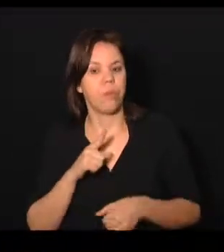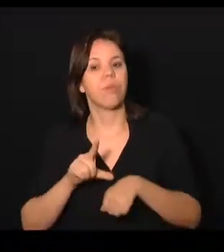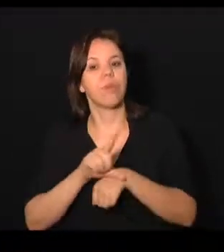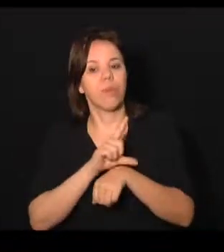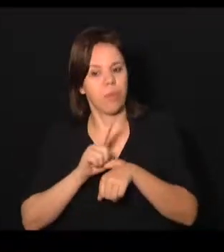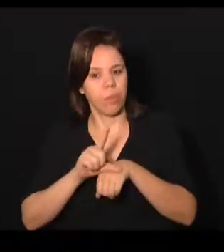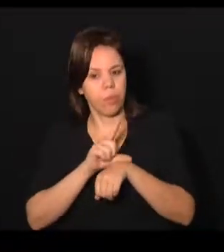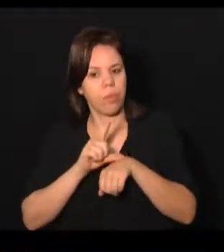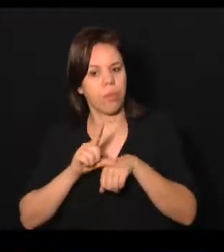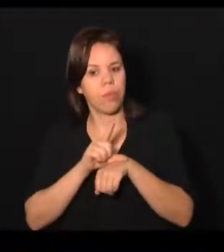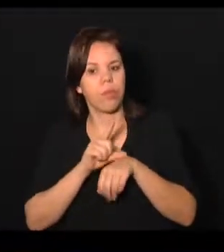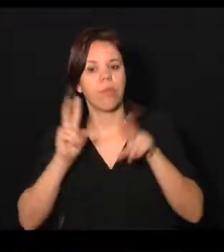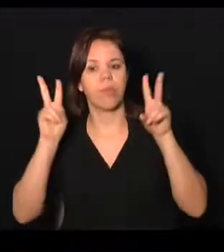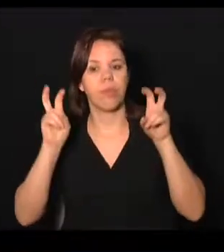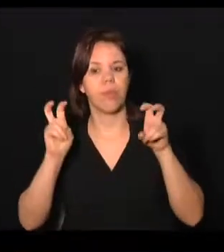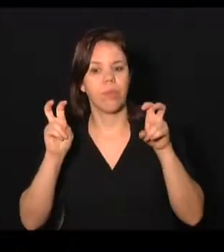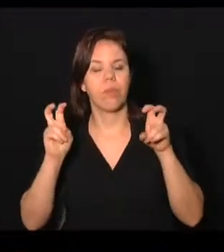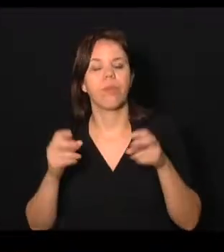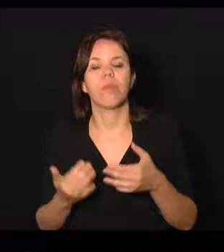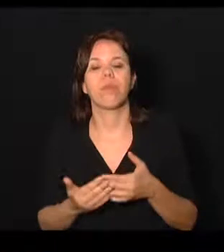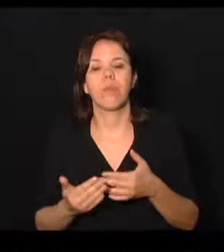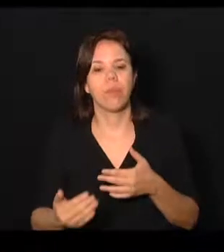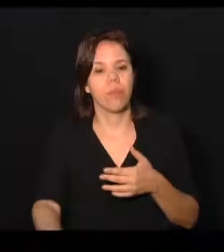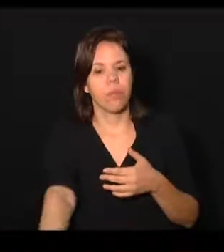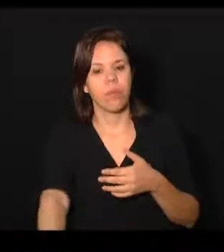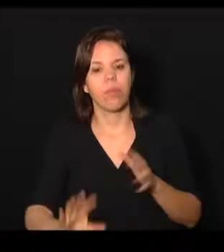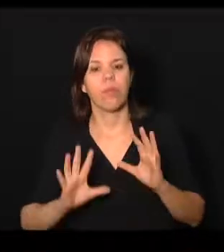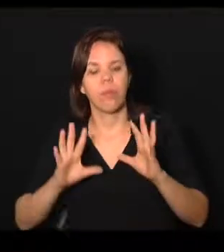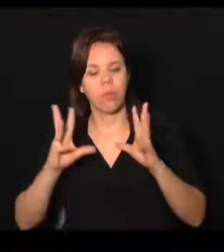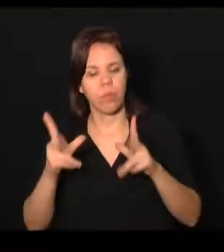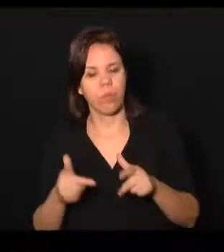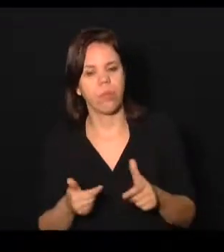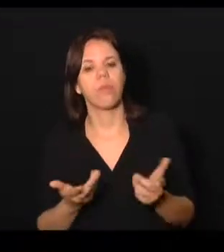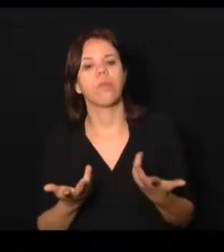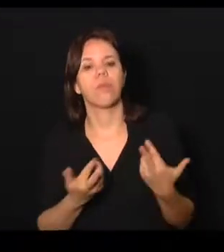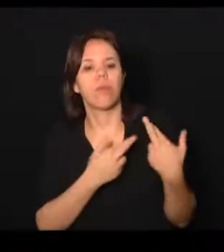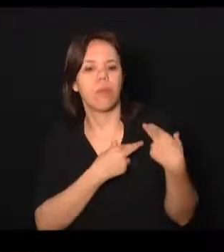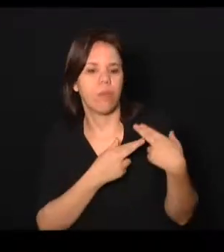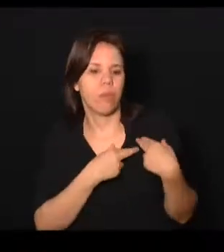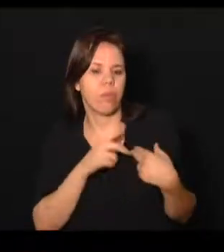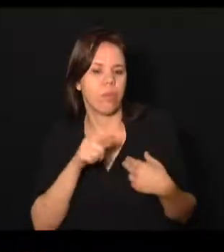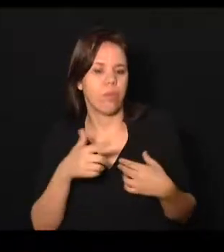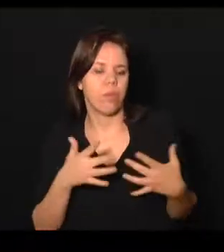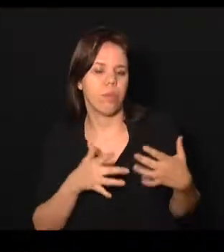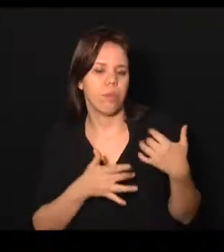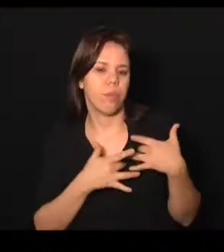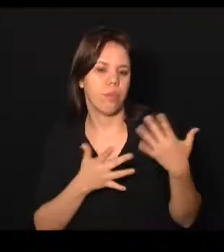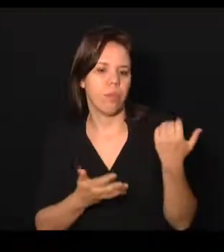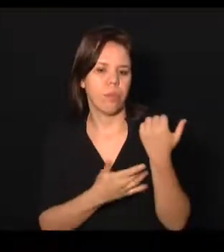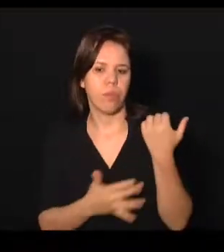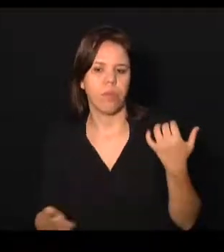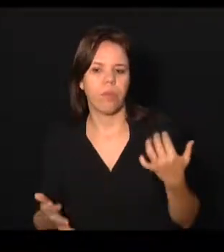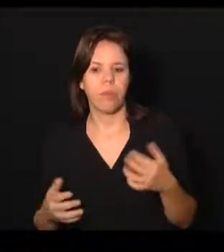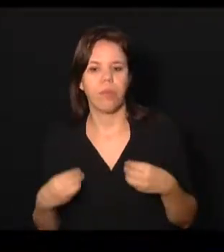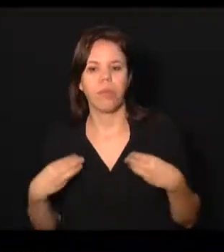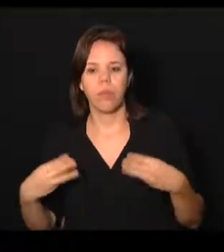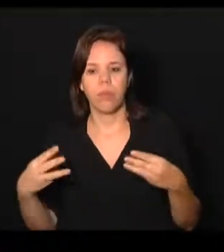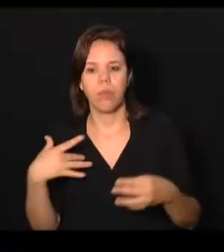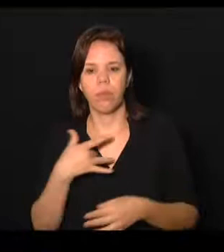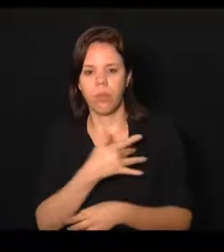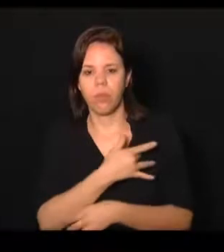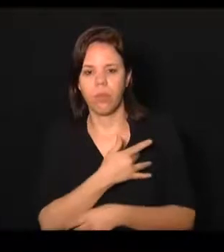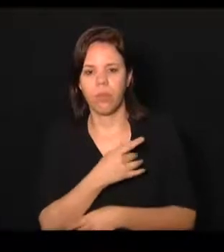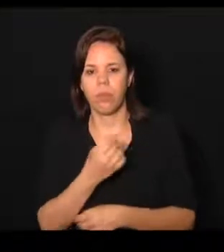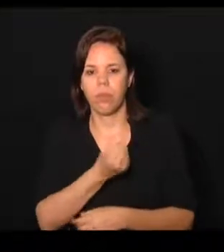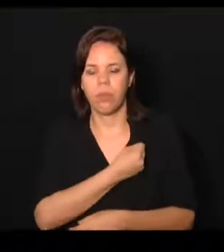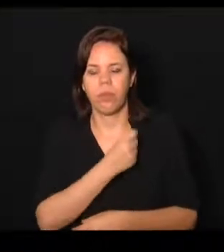legislação que rege toda a parte de doação de sangue, é a portaria do Ministério da Saúde 158, que foi publicada em